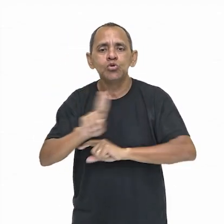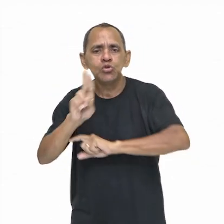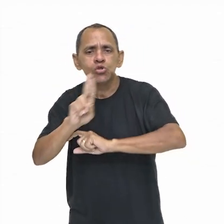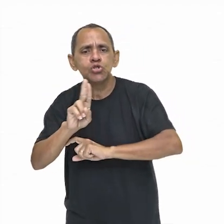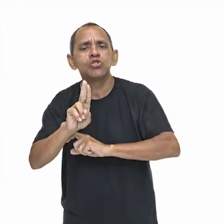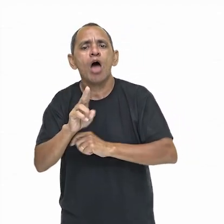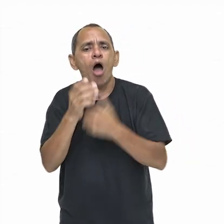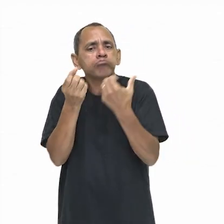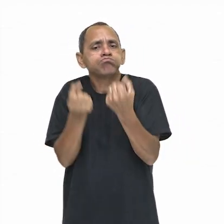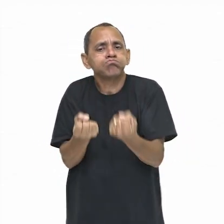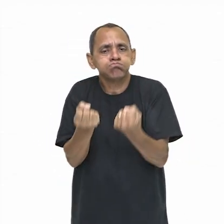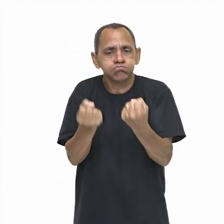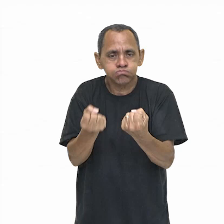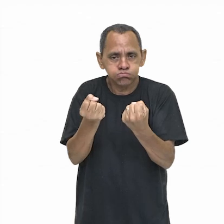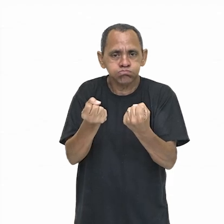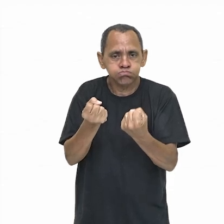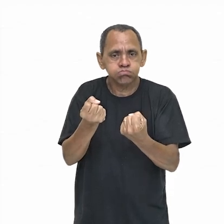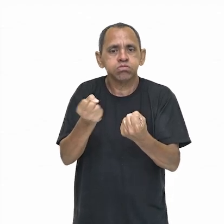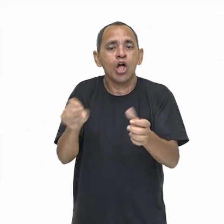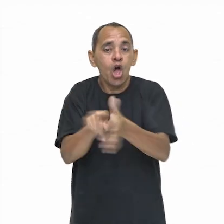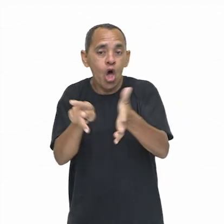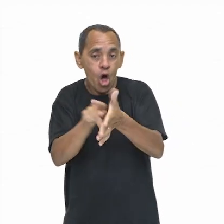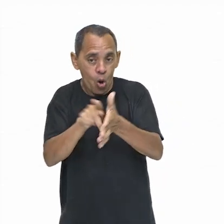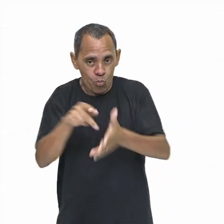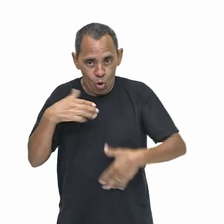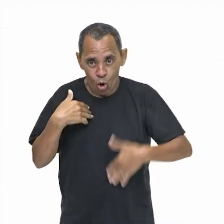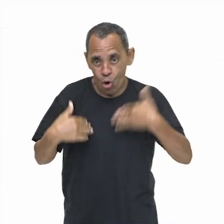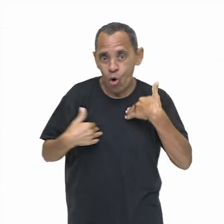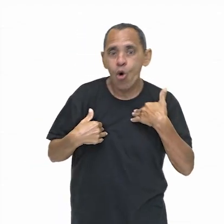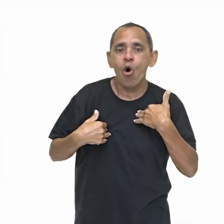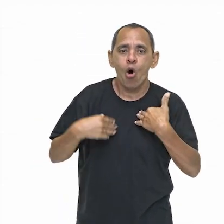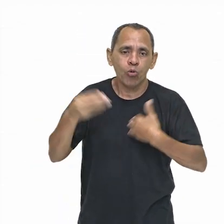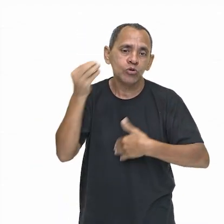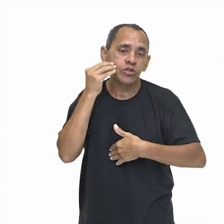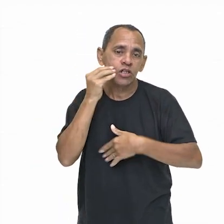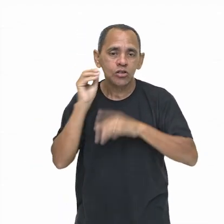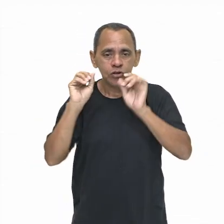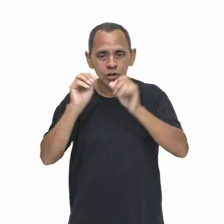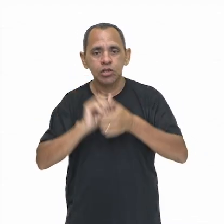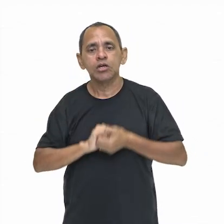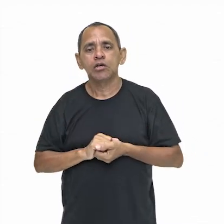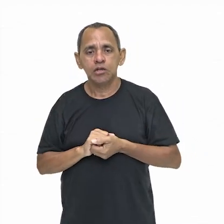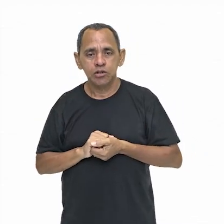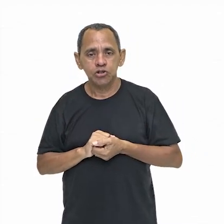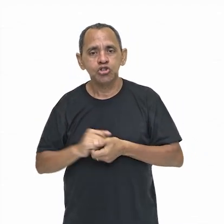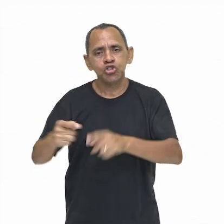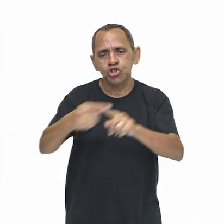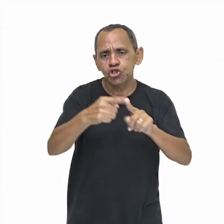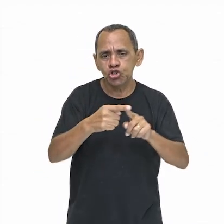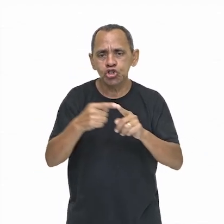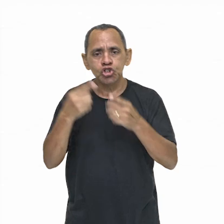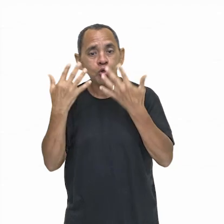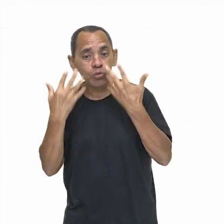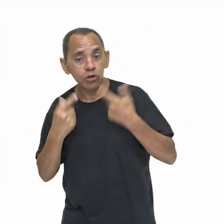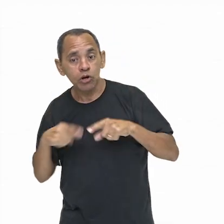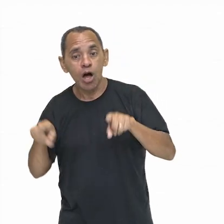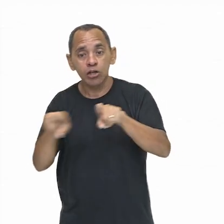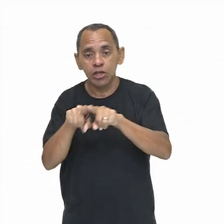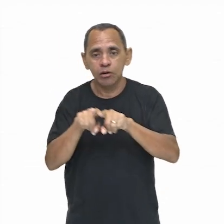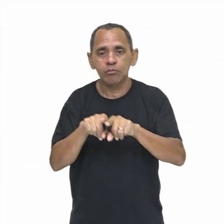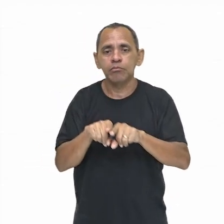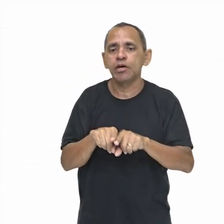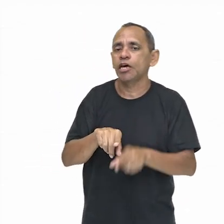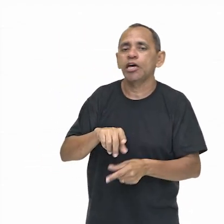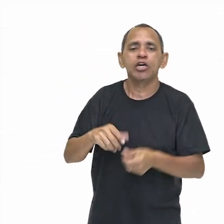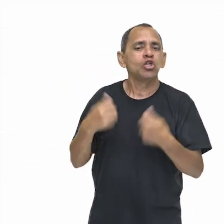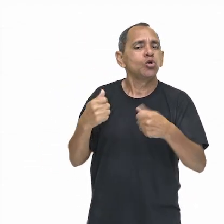peso extra. Procura movimentar grupos musculares de maneira natural, sem utilização de halteres e